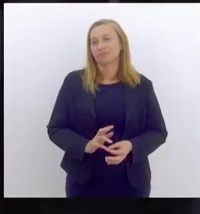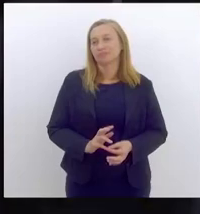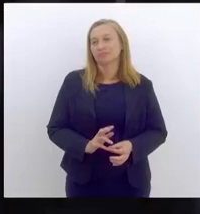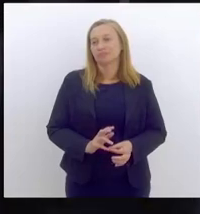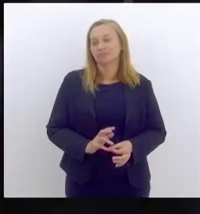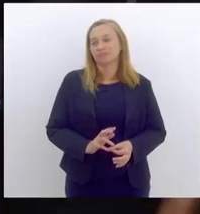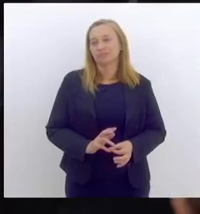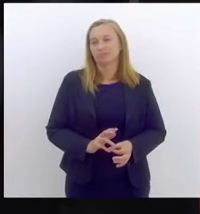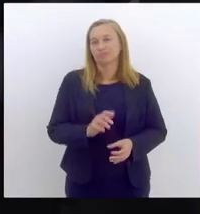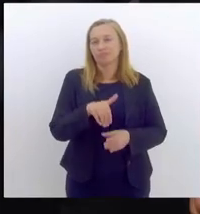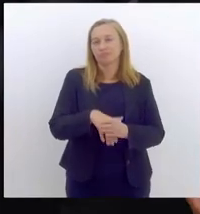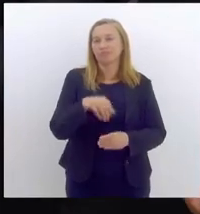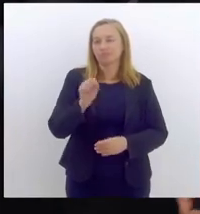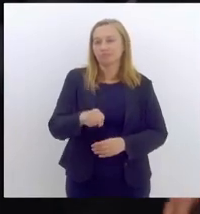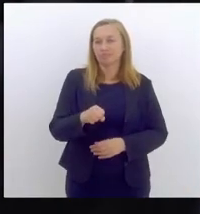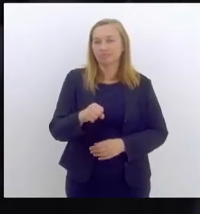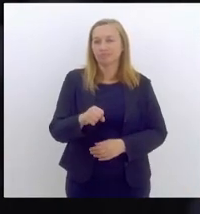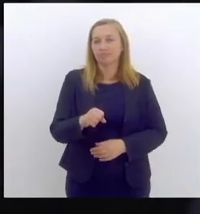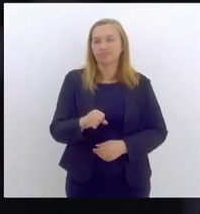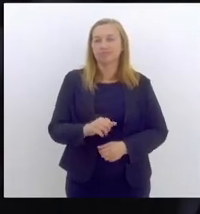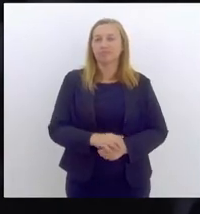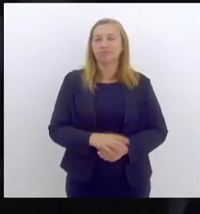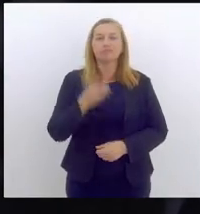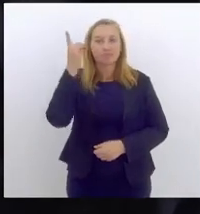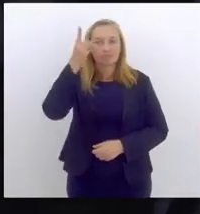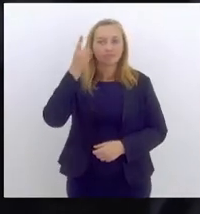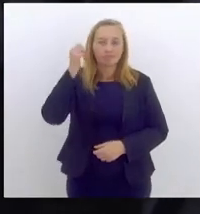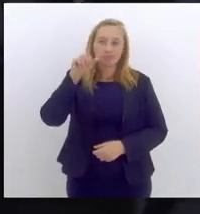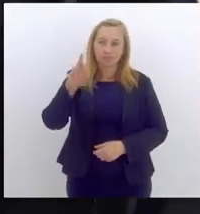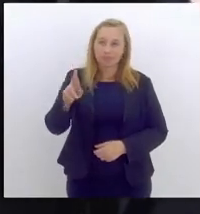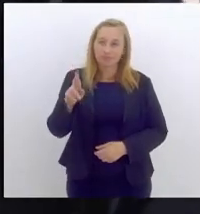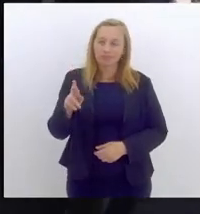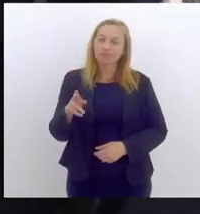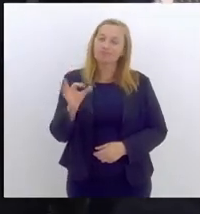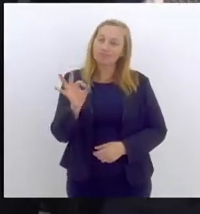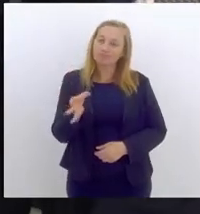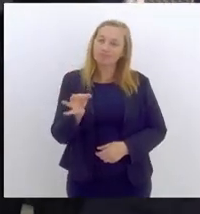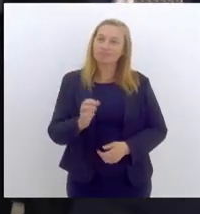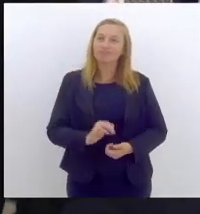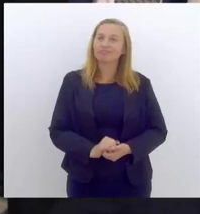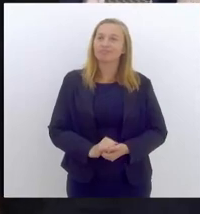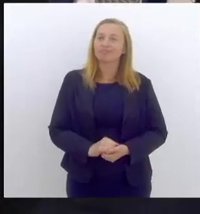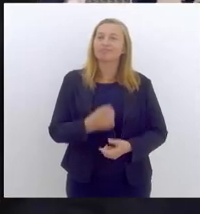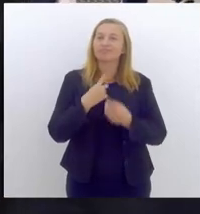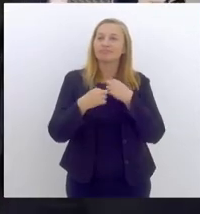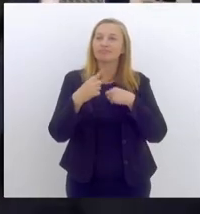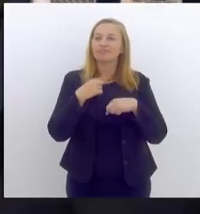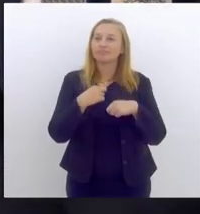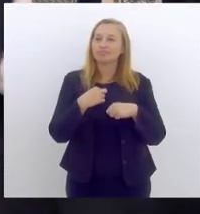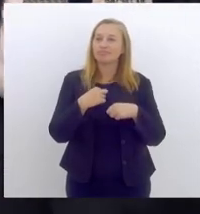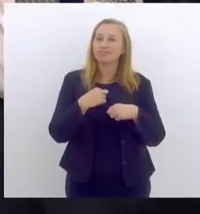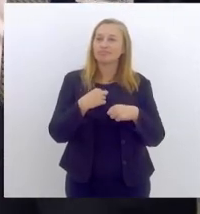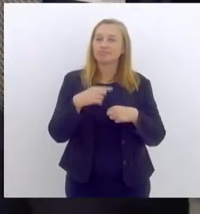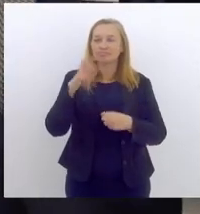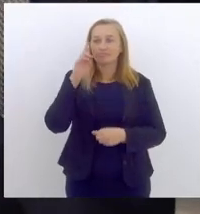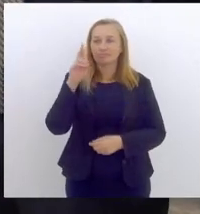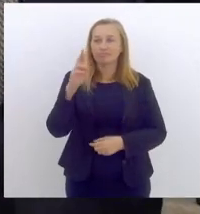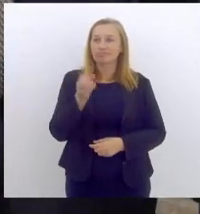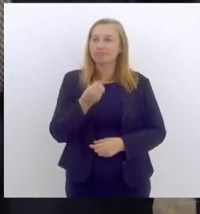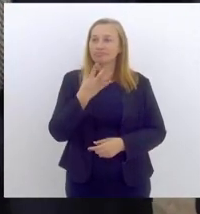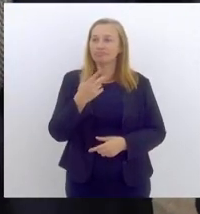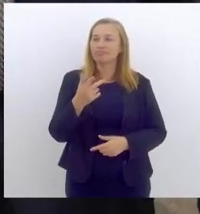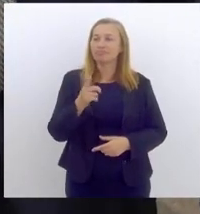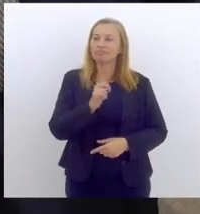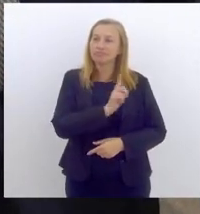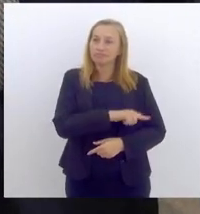Eu voto sim ao deputado Rodrigo Bacelar, com muita convicção, desejando que o senhor faça uma boa gestão,